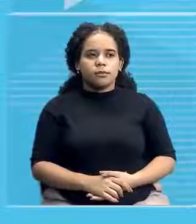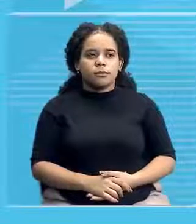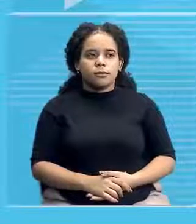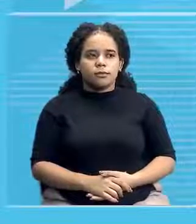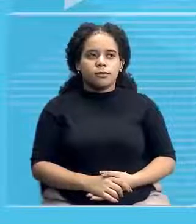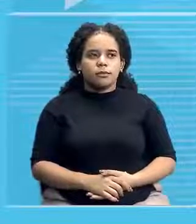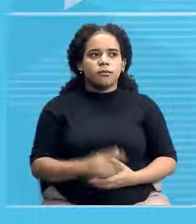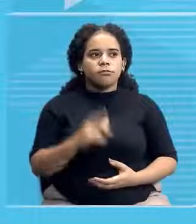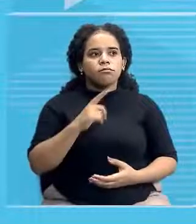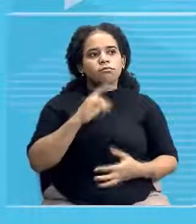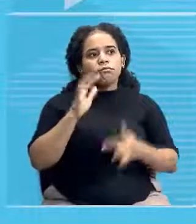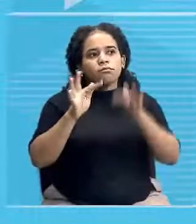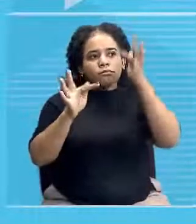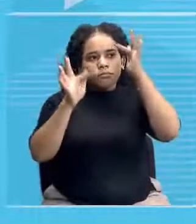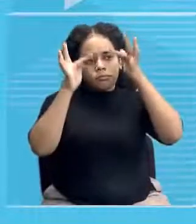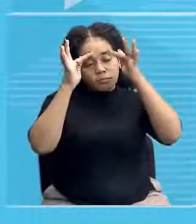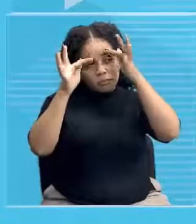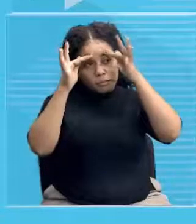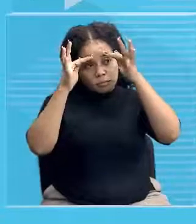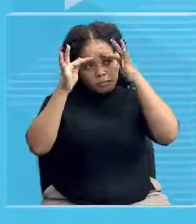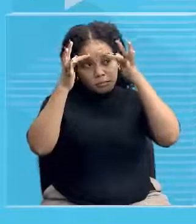A filósofa